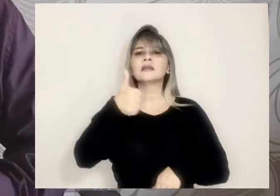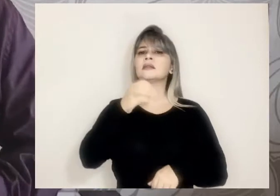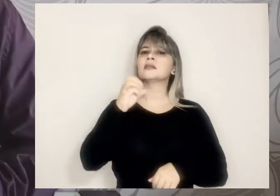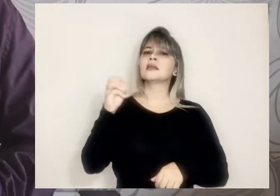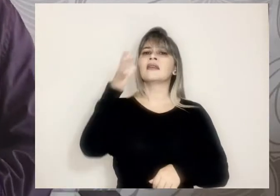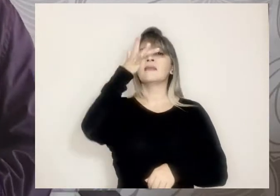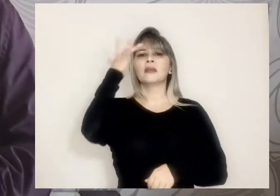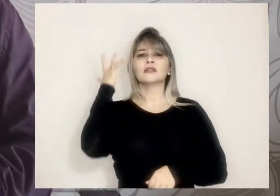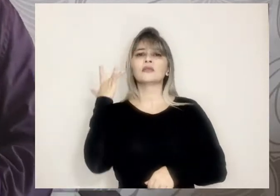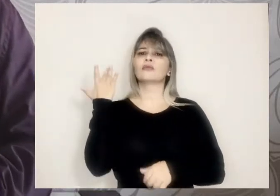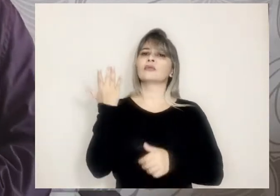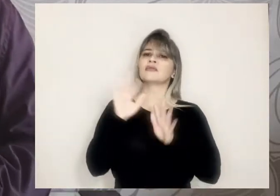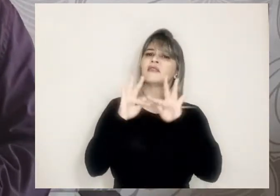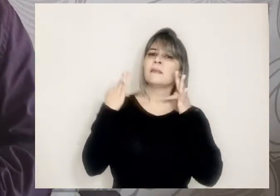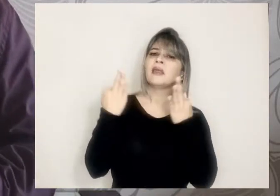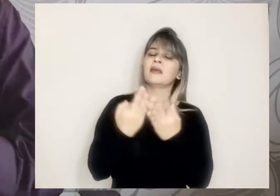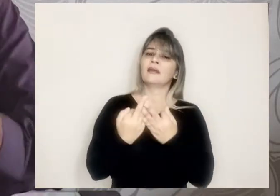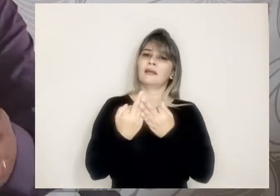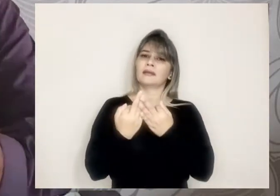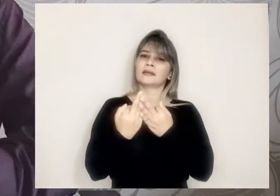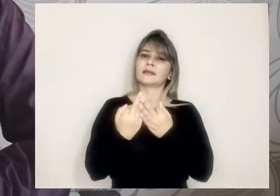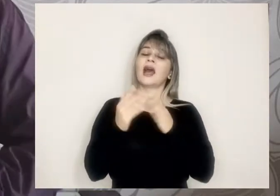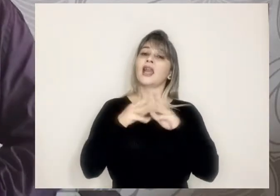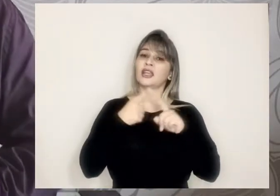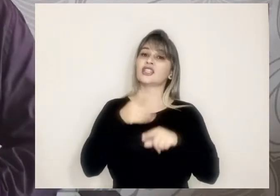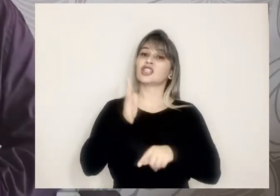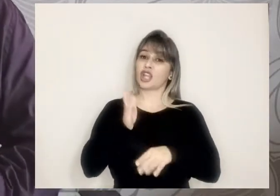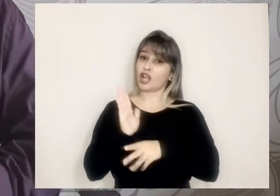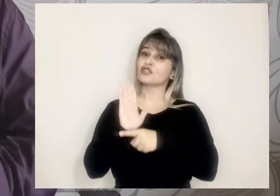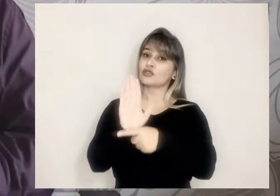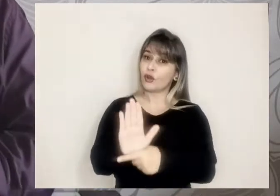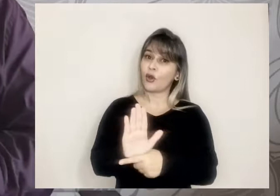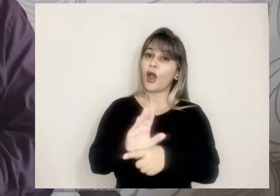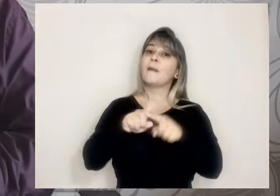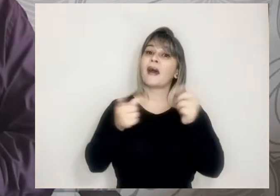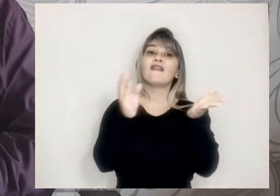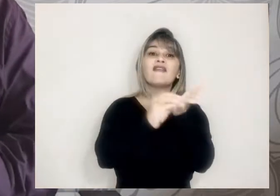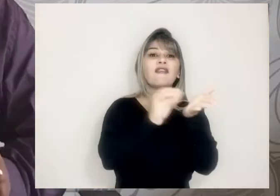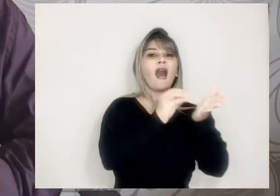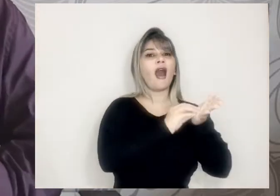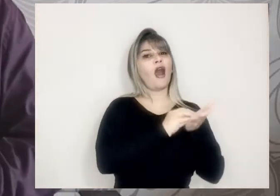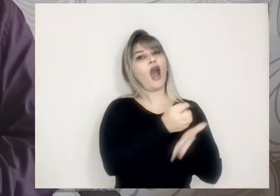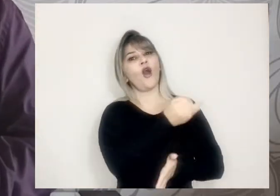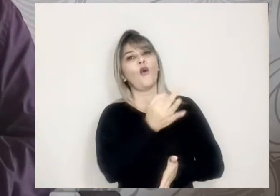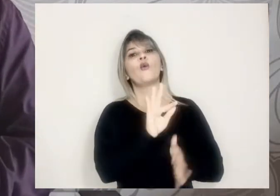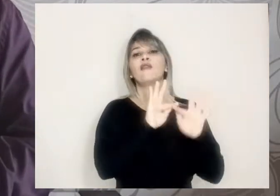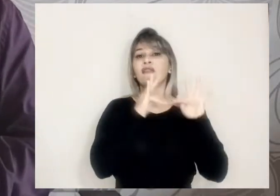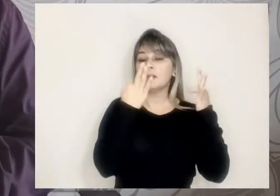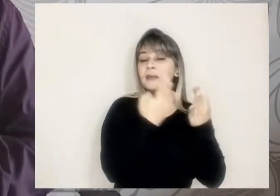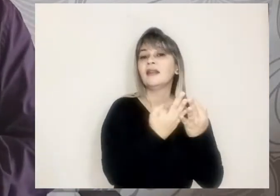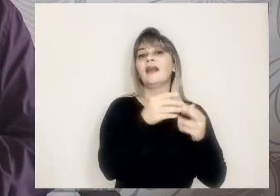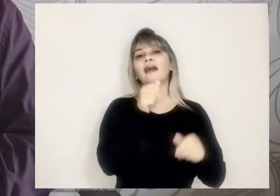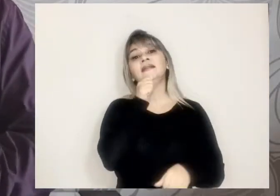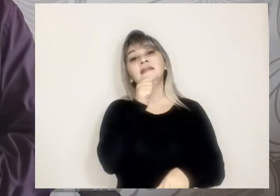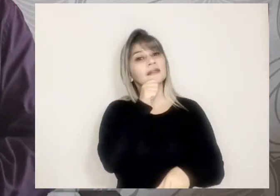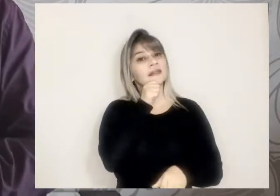que estão necessitando de apoio e a gente conta com a tua ajuda. E, último, estamos